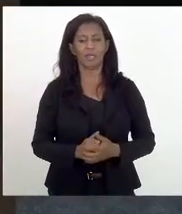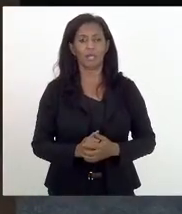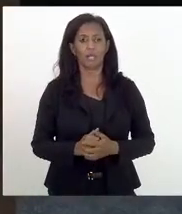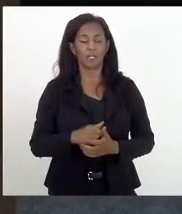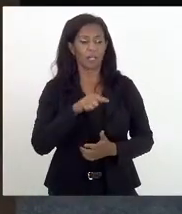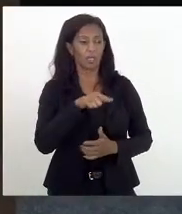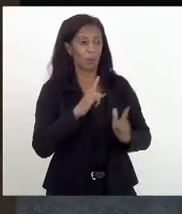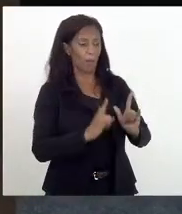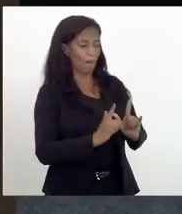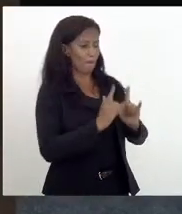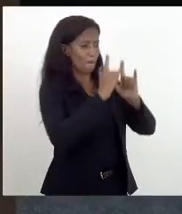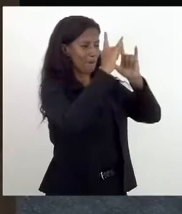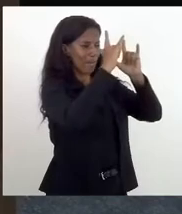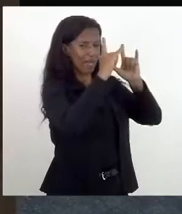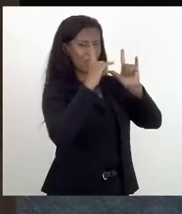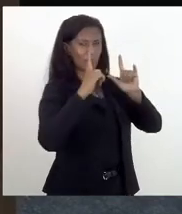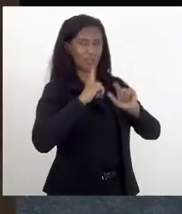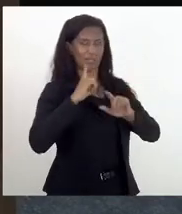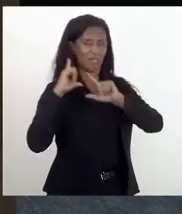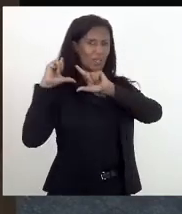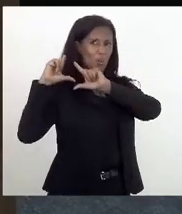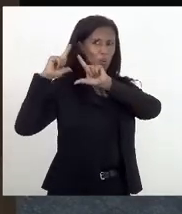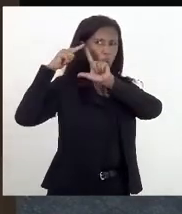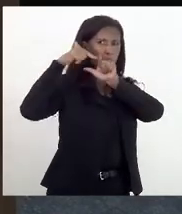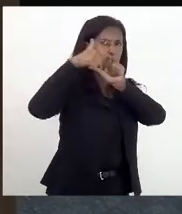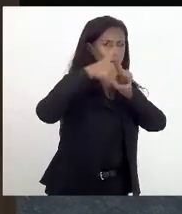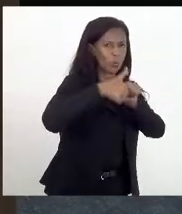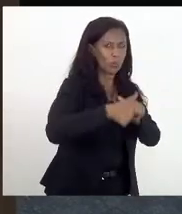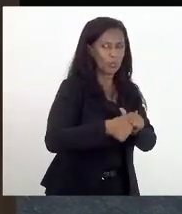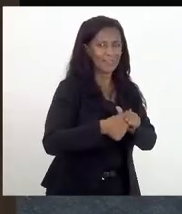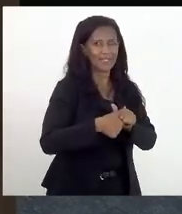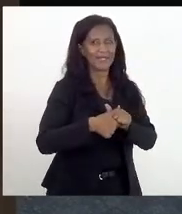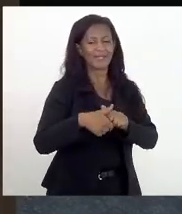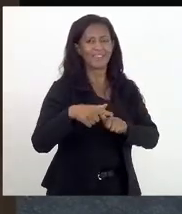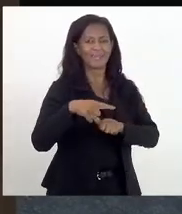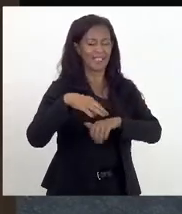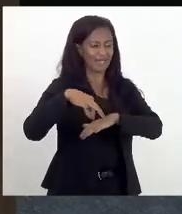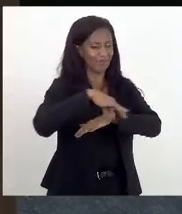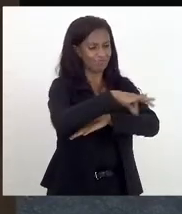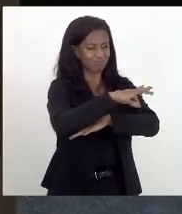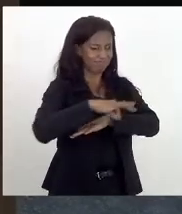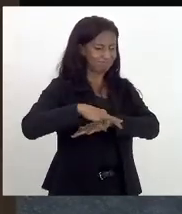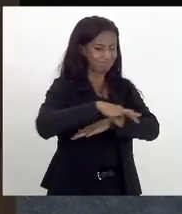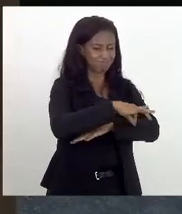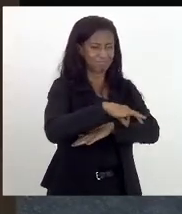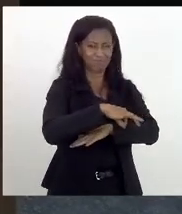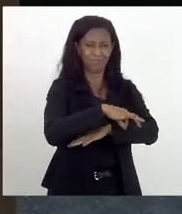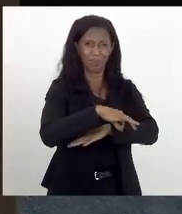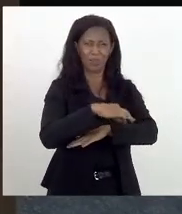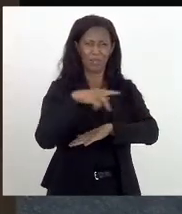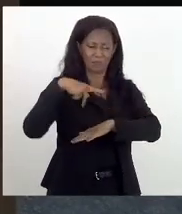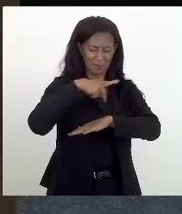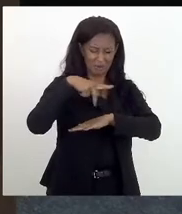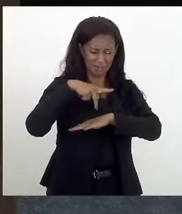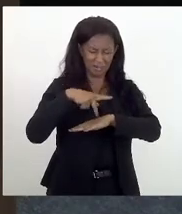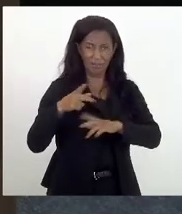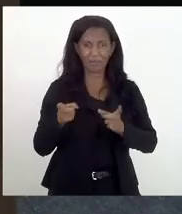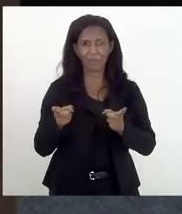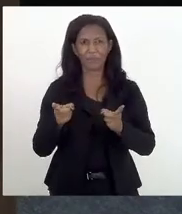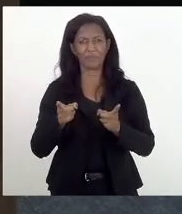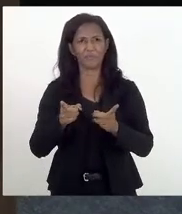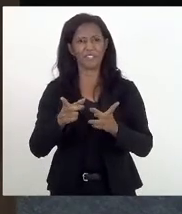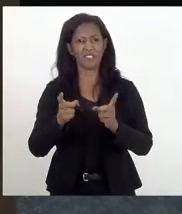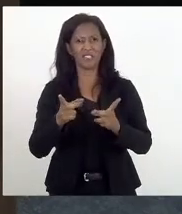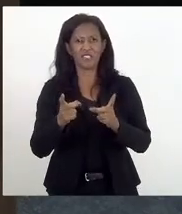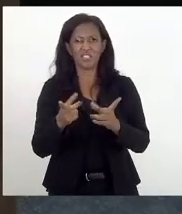prédio que tem a tradição EA história da arquitetura do país seja vendido tal qual